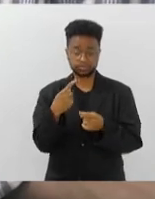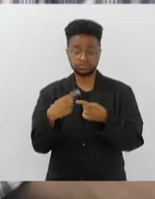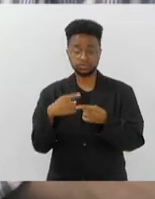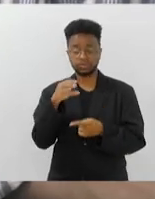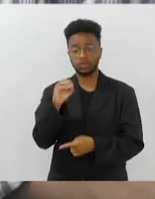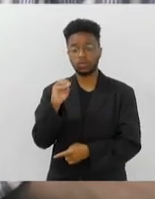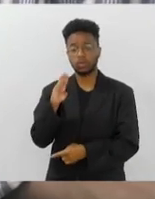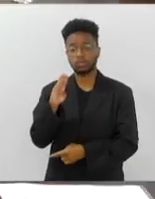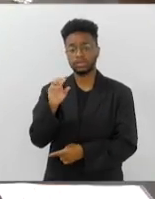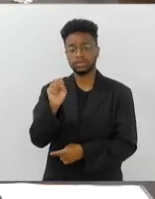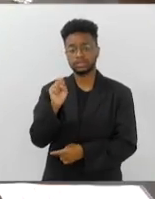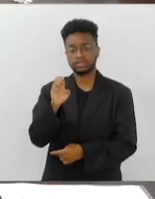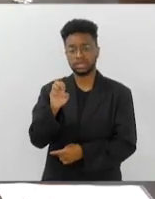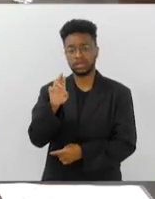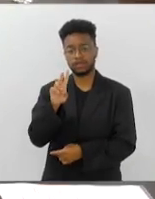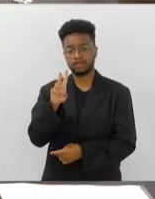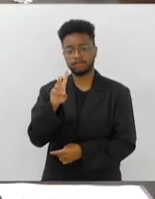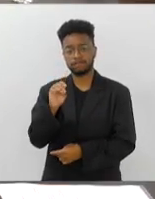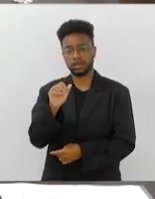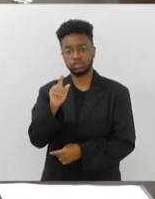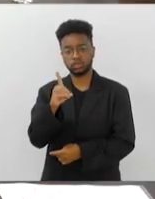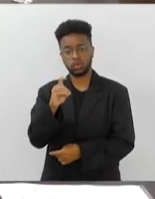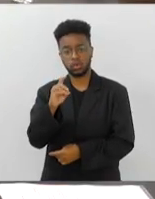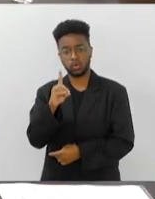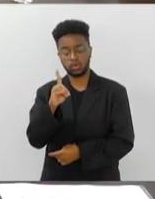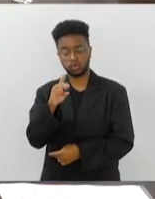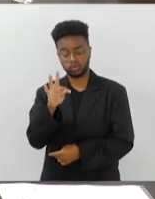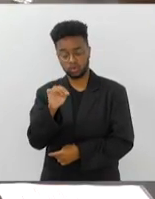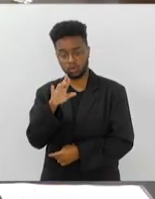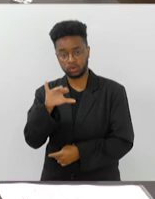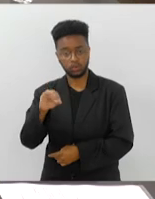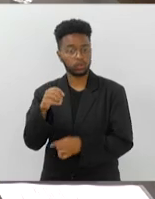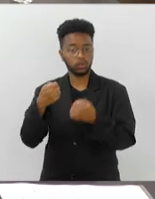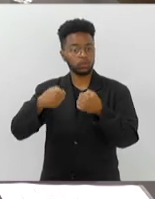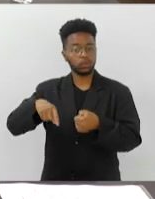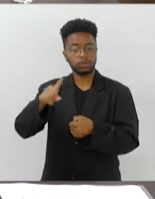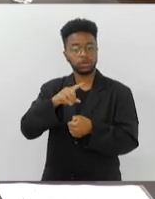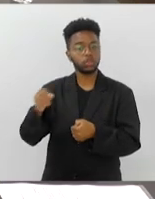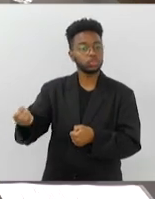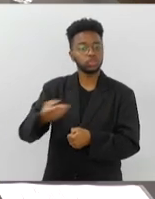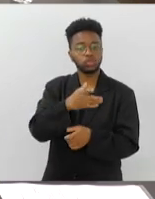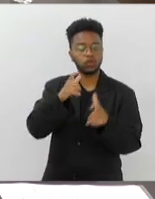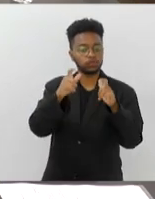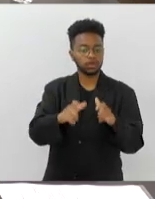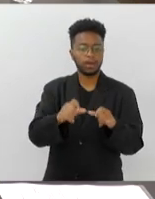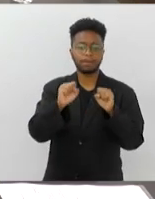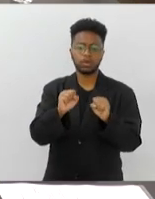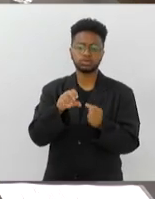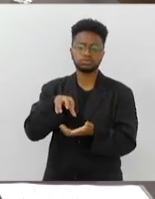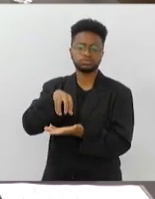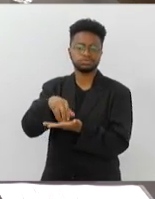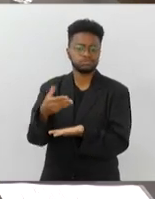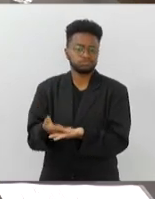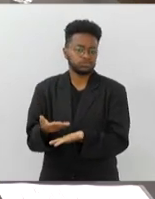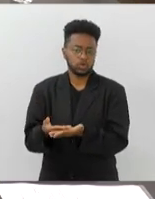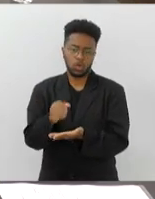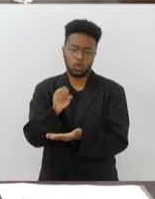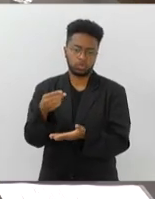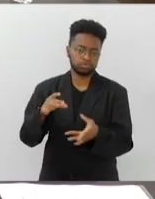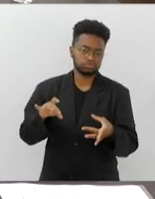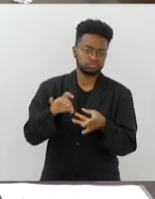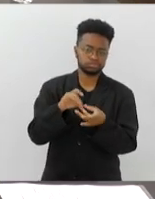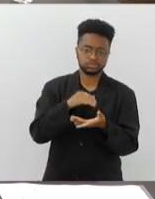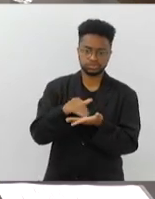não necessariamente precisa ser um novo órgão. É. Pode ser uma unidade de estudo de alguma coisa. Exatamente. Dentro de alguma secretaria.